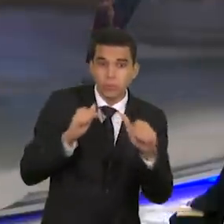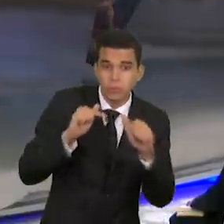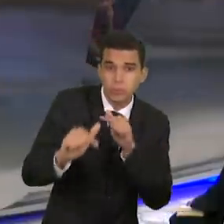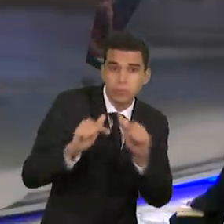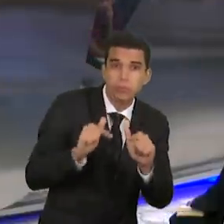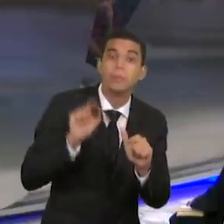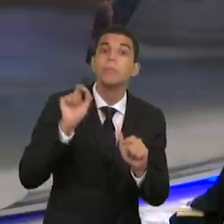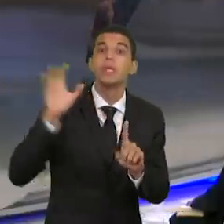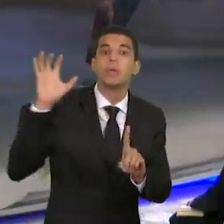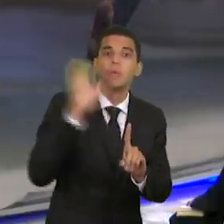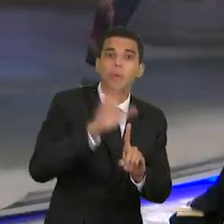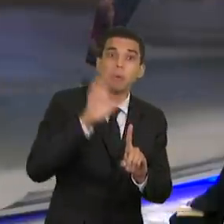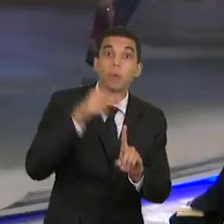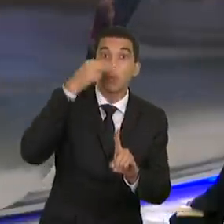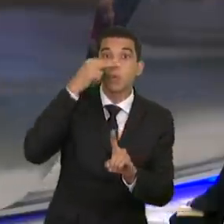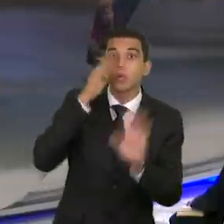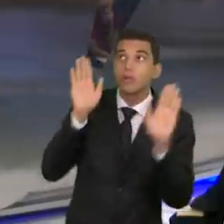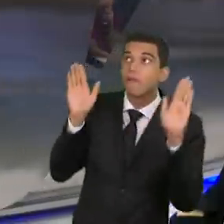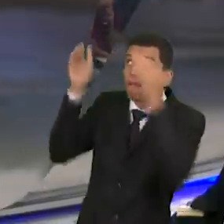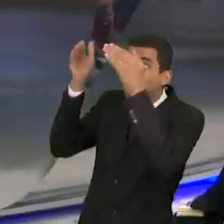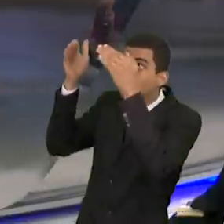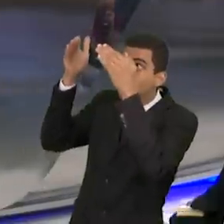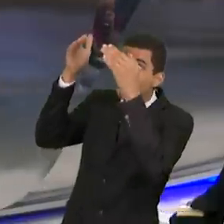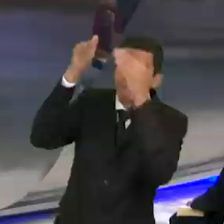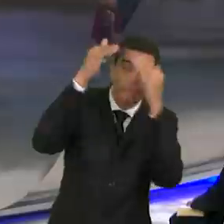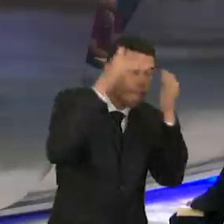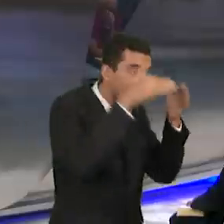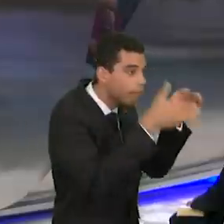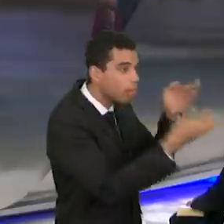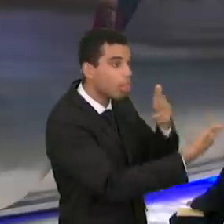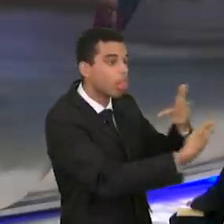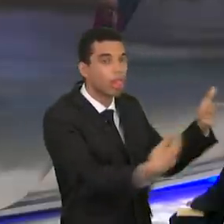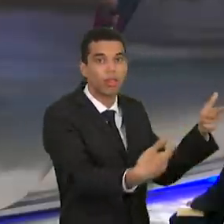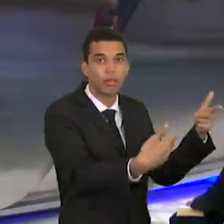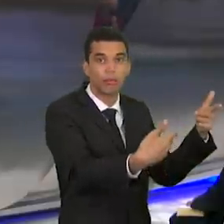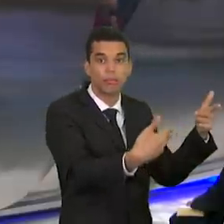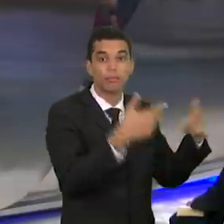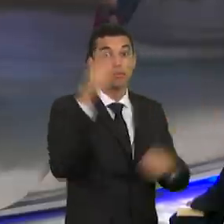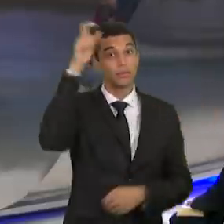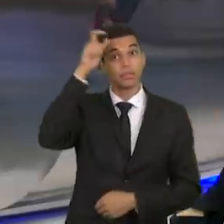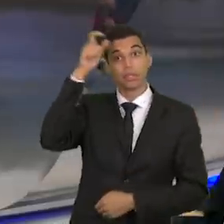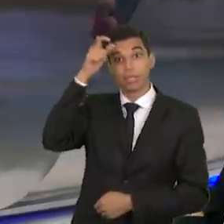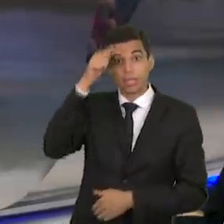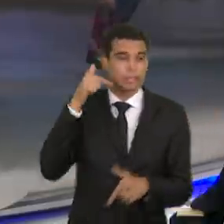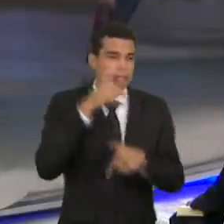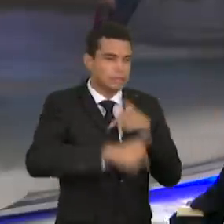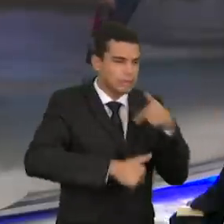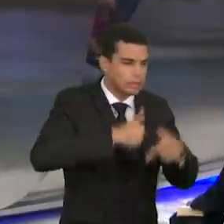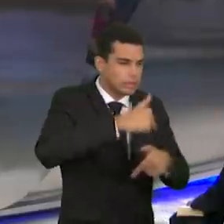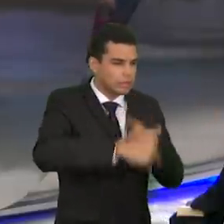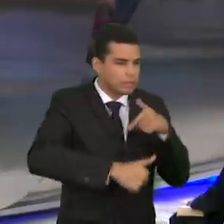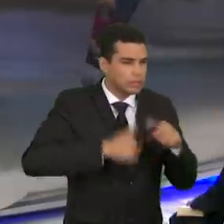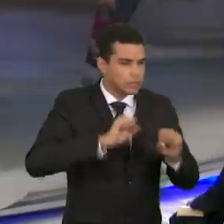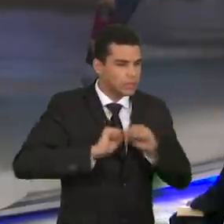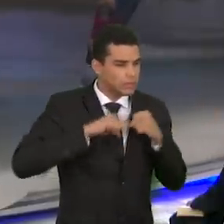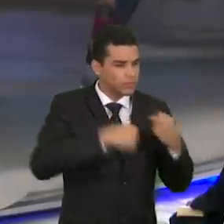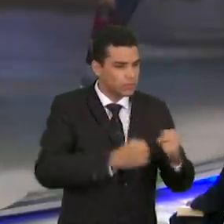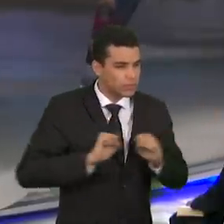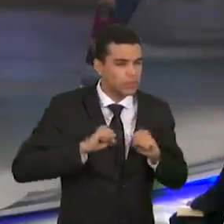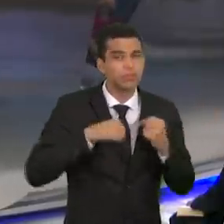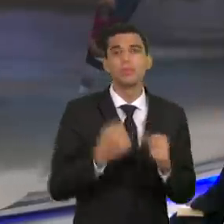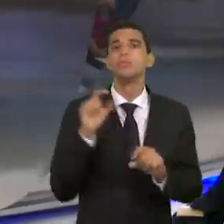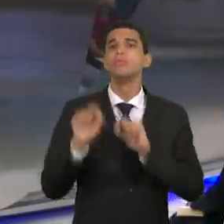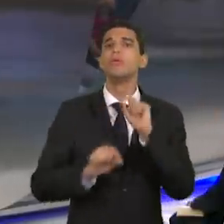tirar o nosso foco sobre o arrebatamento, minha gente. Satanás está trabalhando diuturnamente